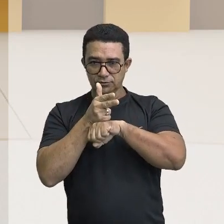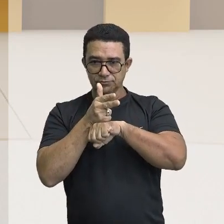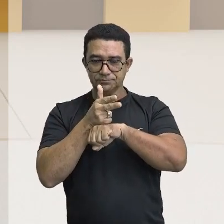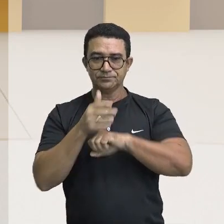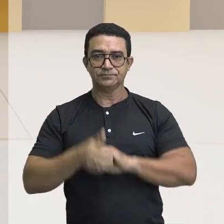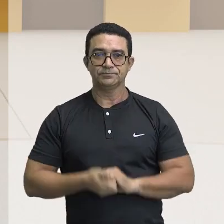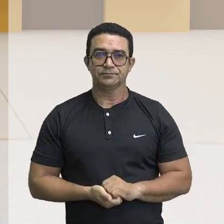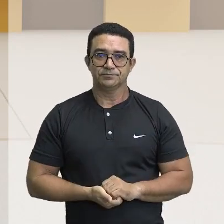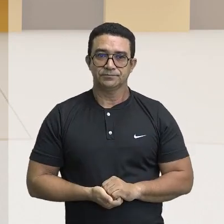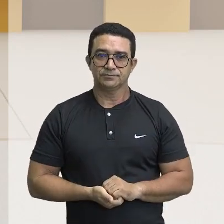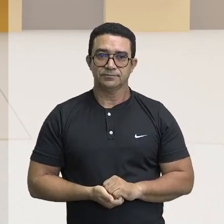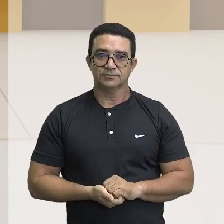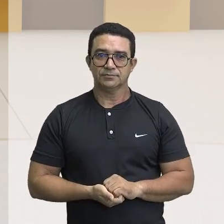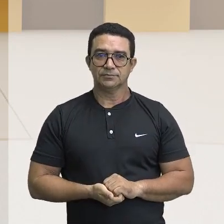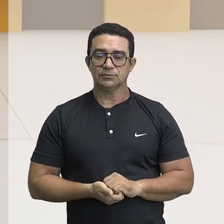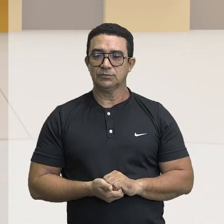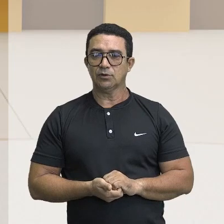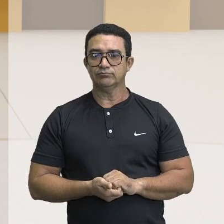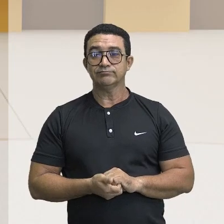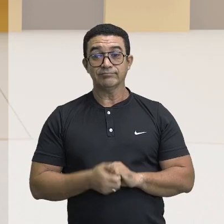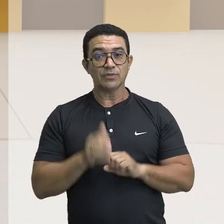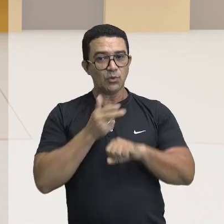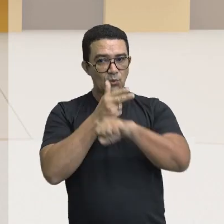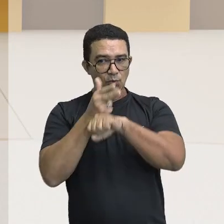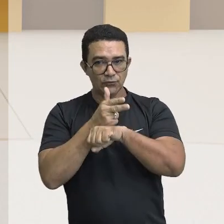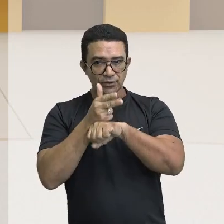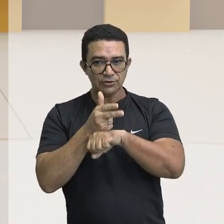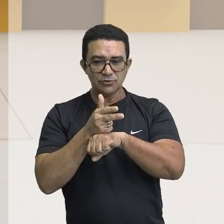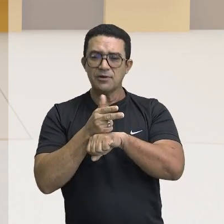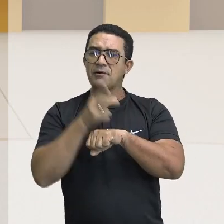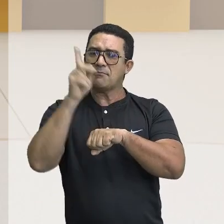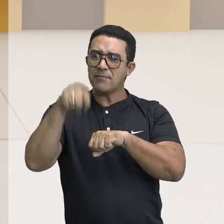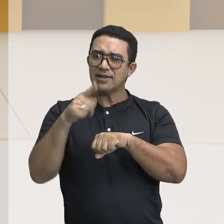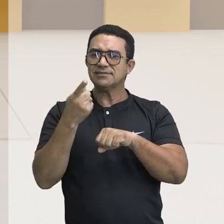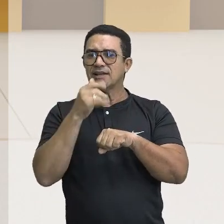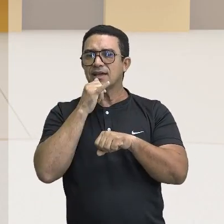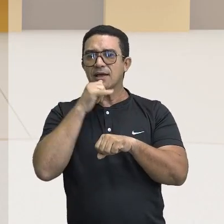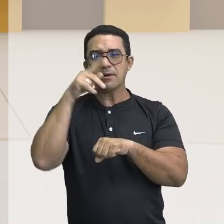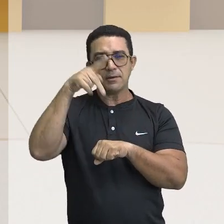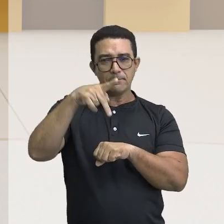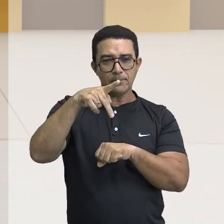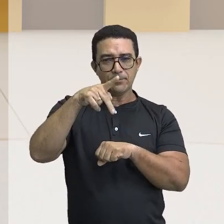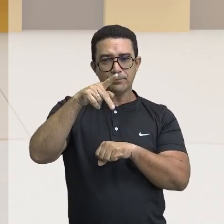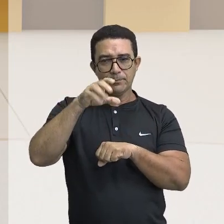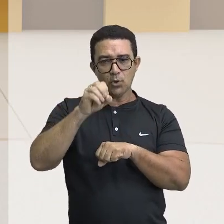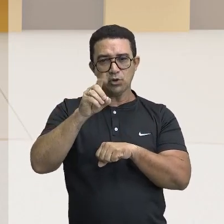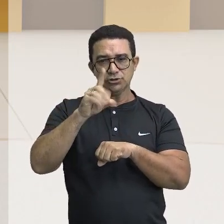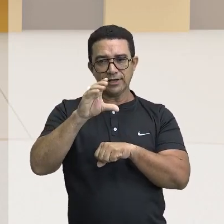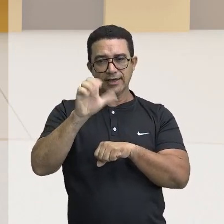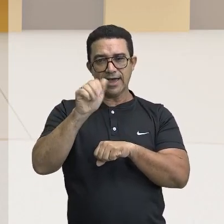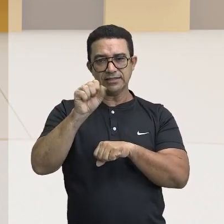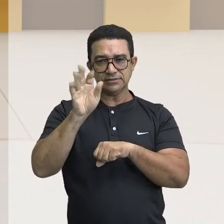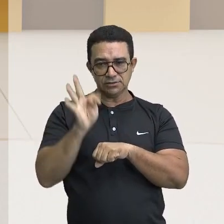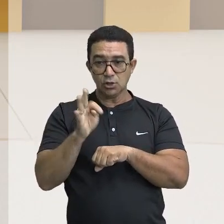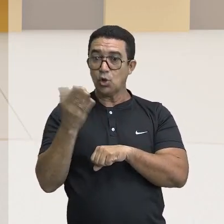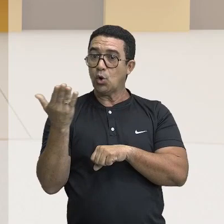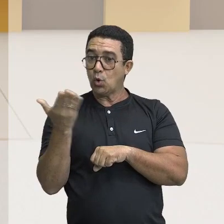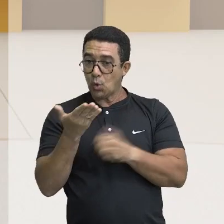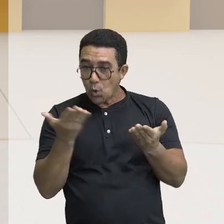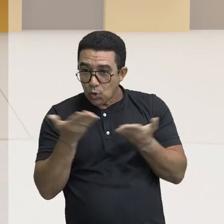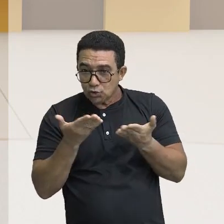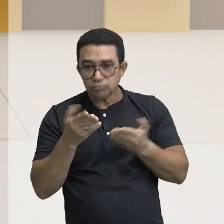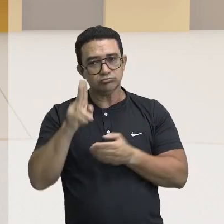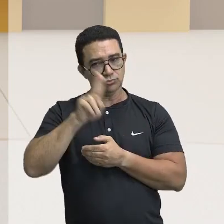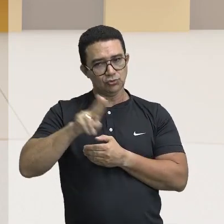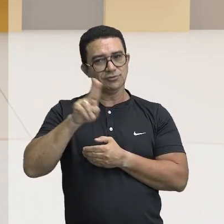Isso, um vídeo. Ele está em vídeo, mas ele é em formato de podcast, que as pessoas usam muito hoje, tá? Então,